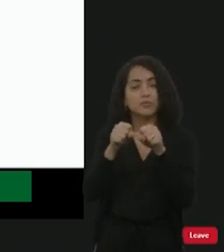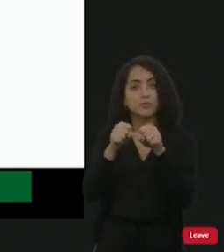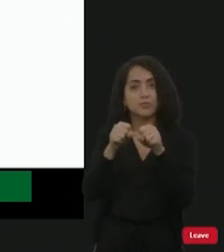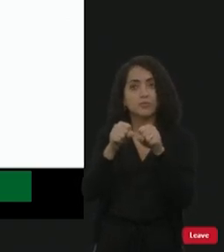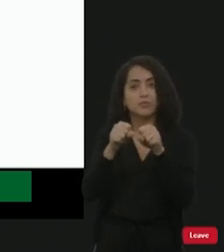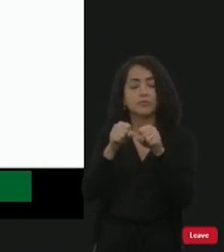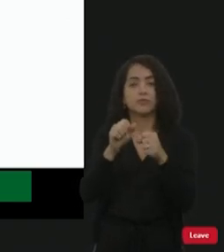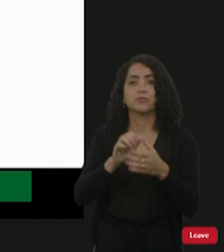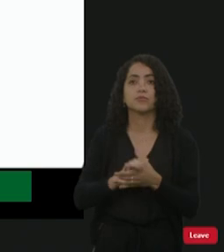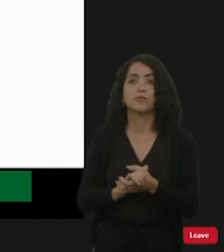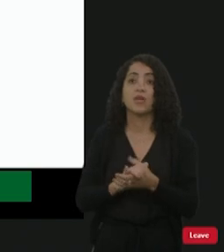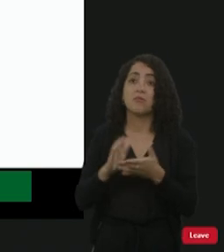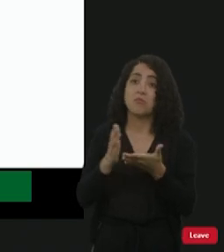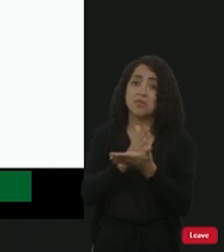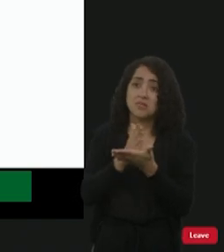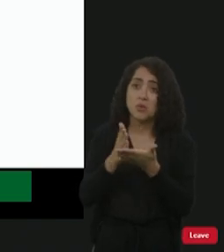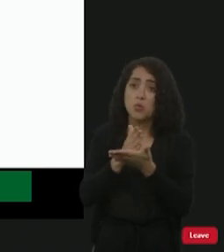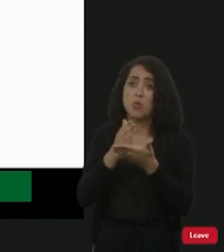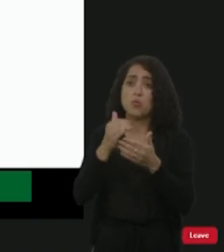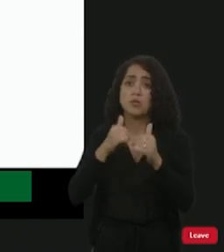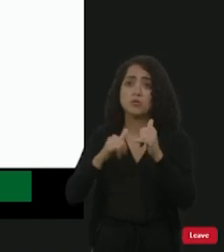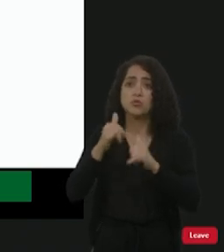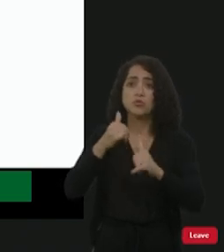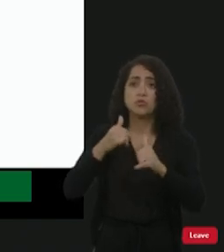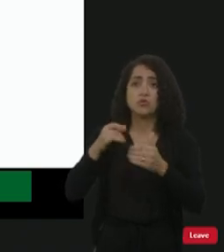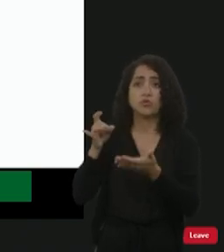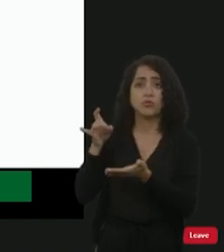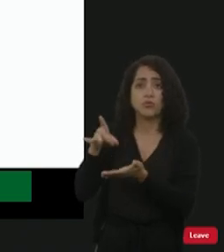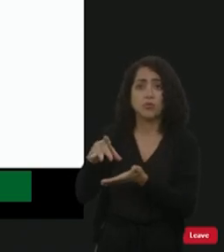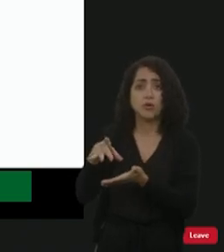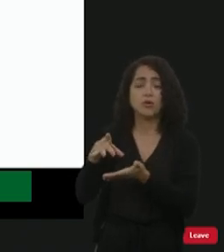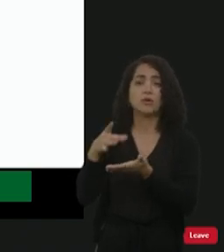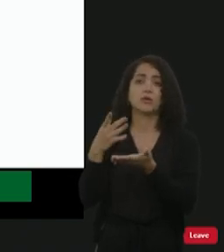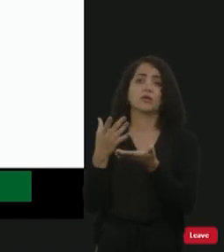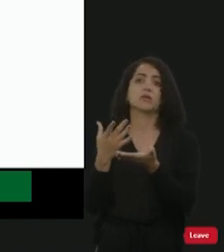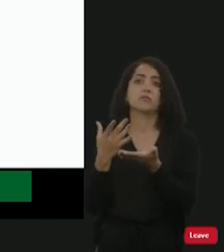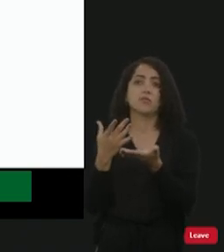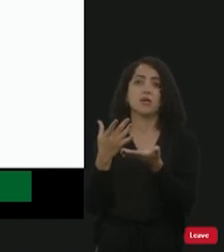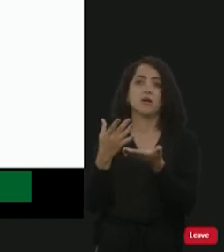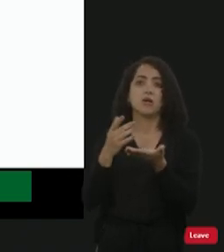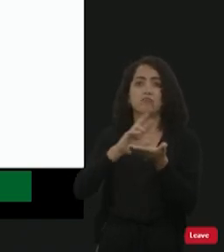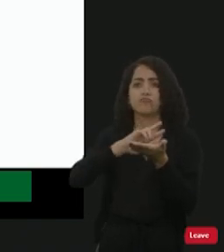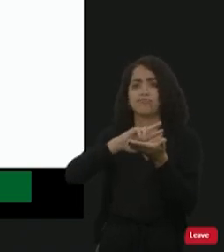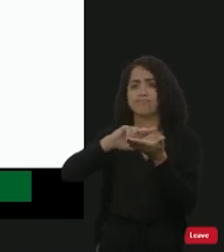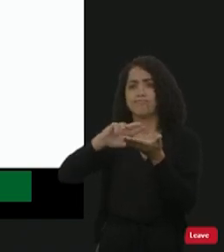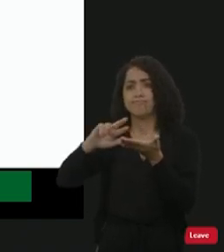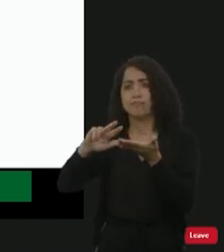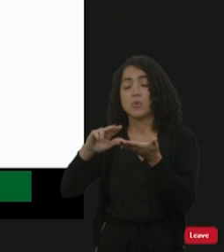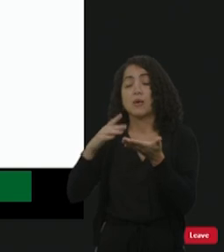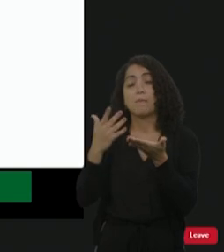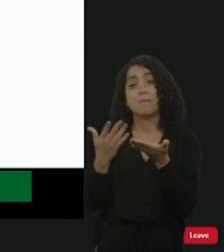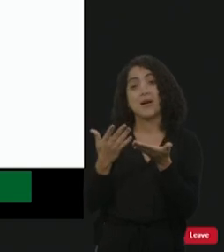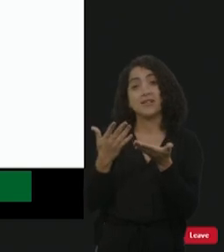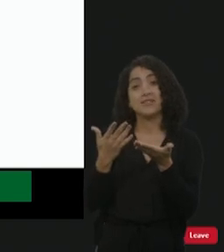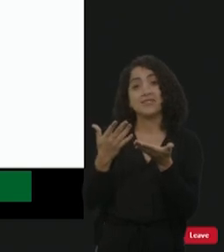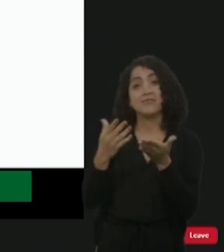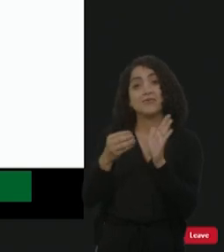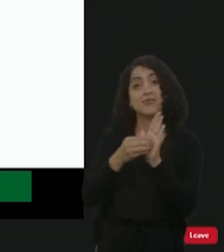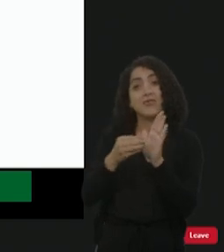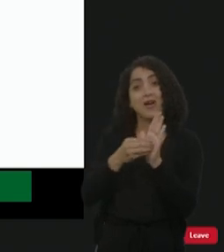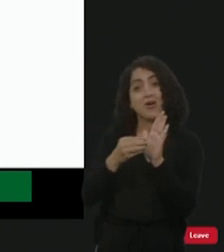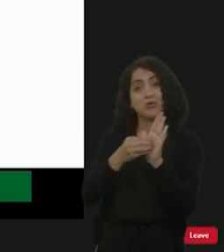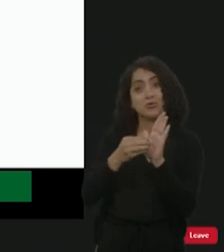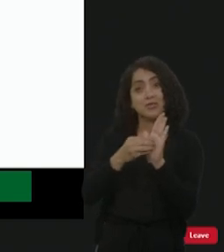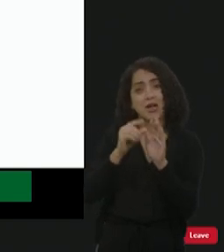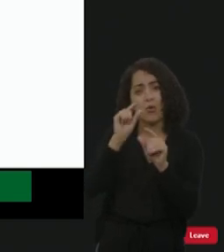Tá? E aí algumas substâncias vão ser excretadas pelo complexo de Golgi, retículo endoplasmático, só que eu não tenho essa enzima ou tenho em